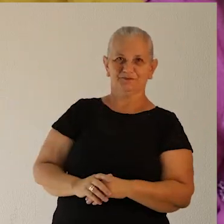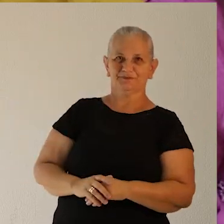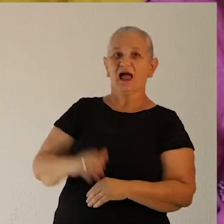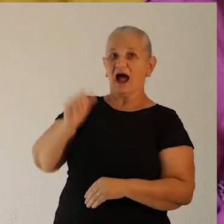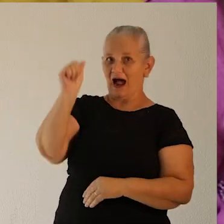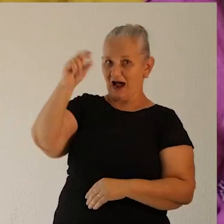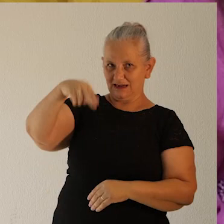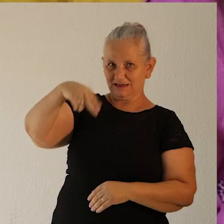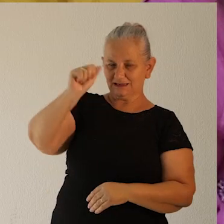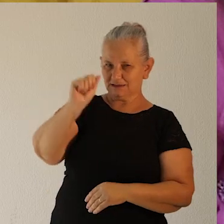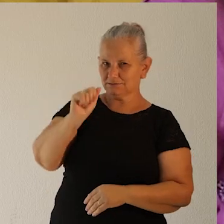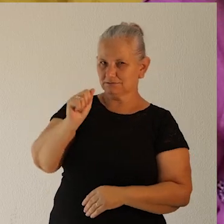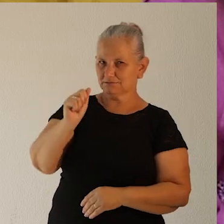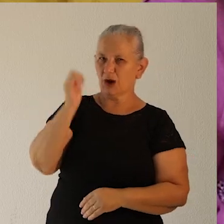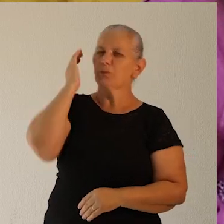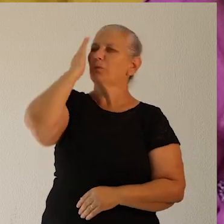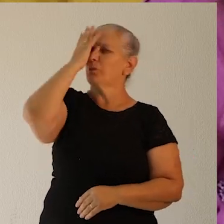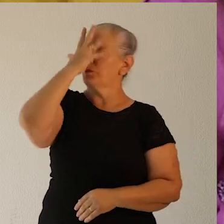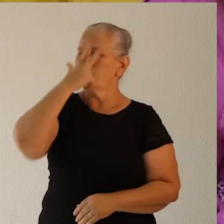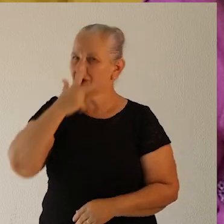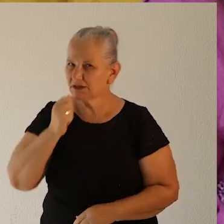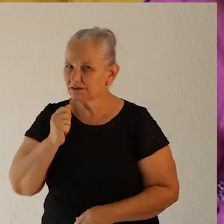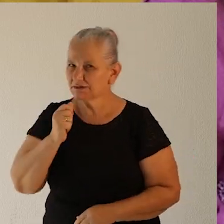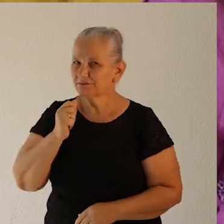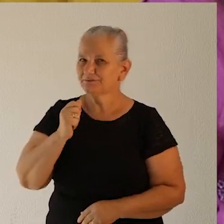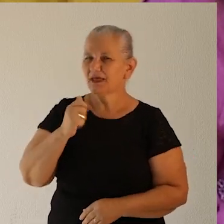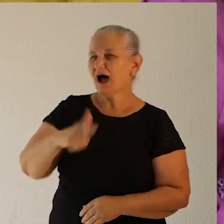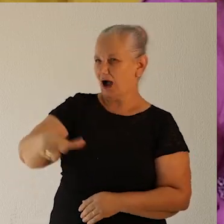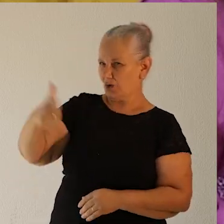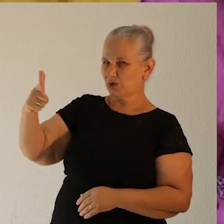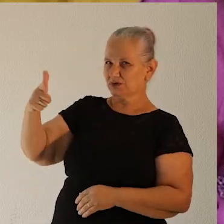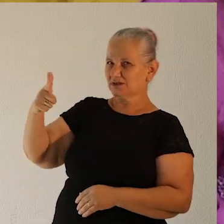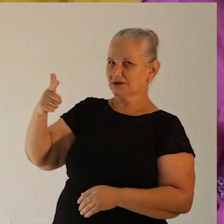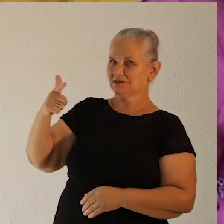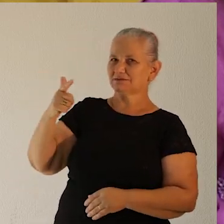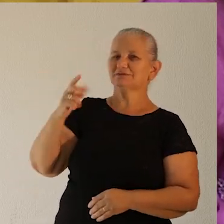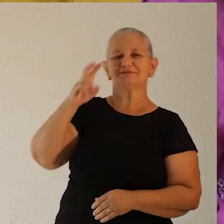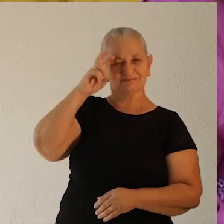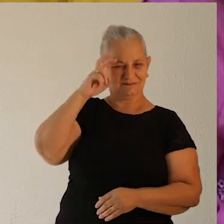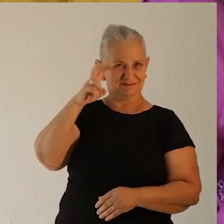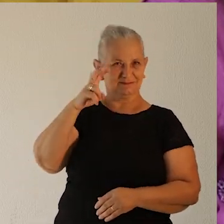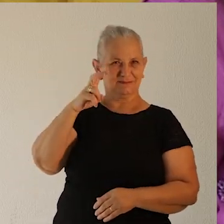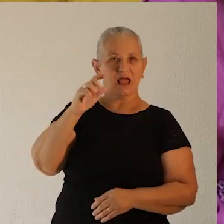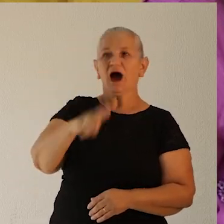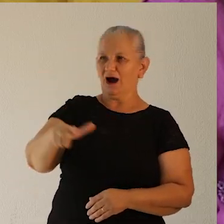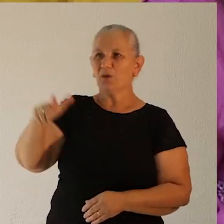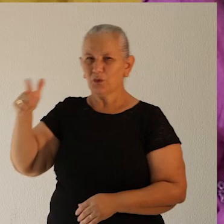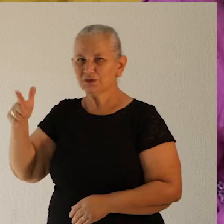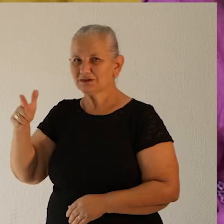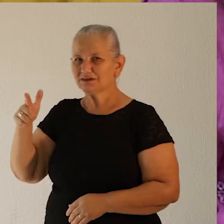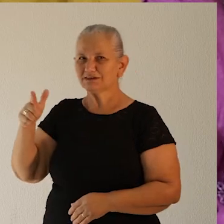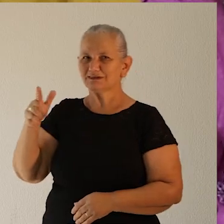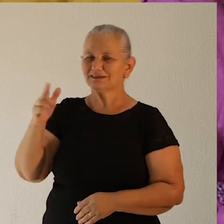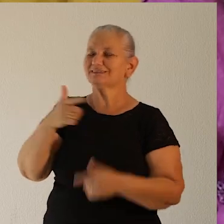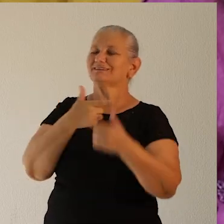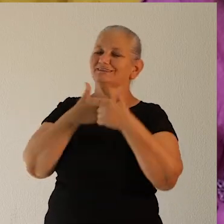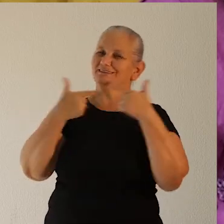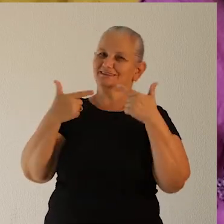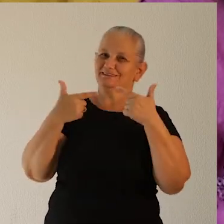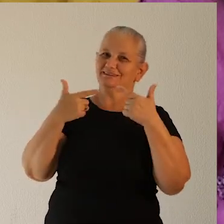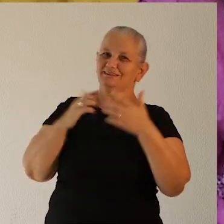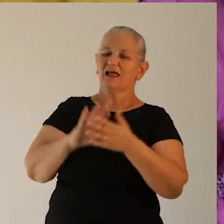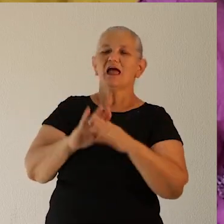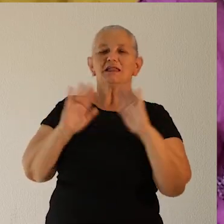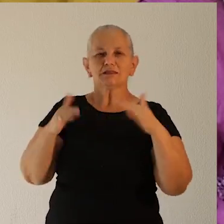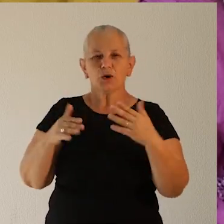mais bela, Carolina a mais sábia menina e Maria apenas sorria. Bom dia.